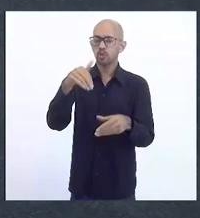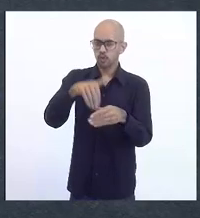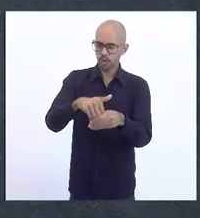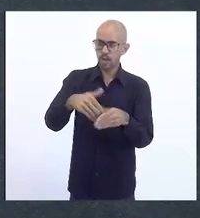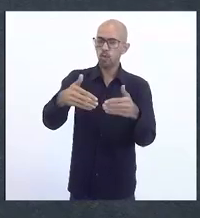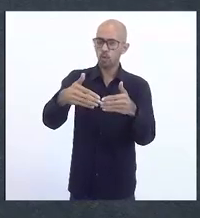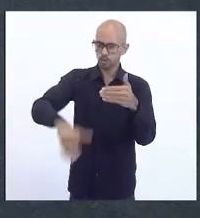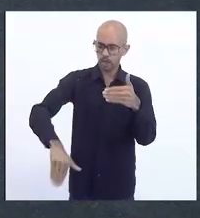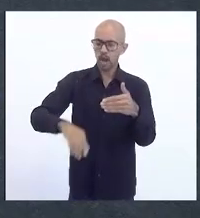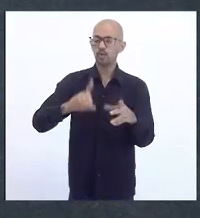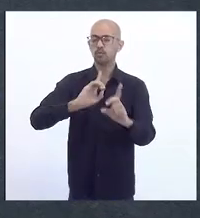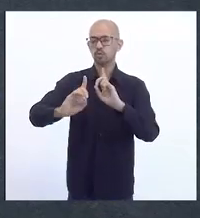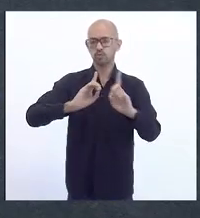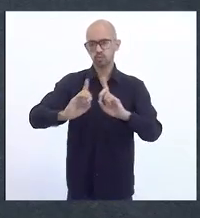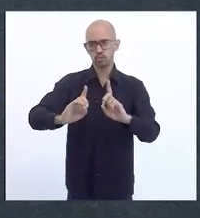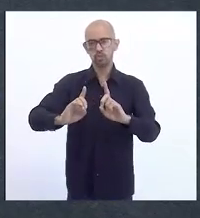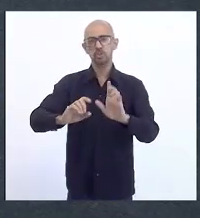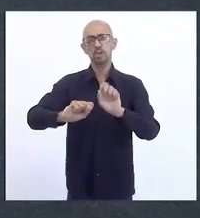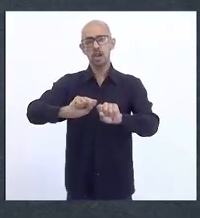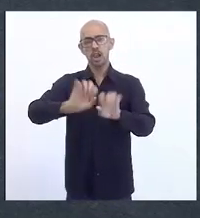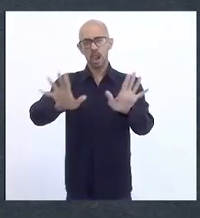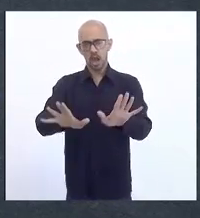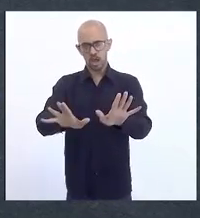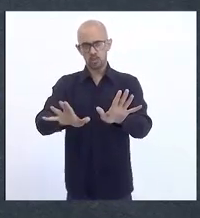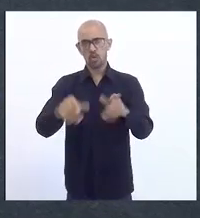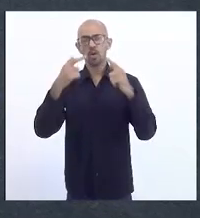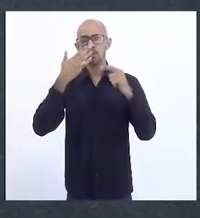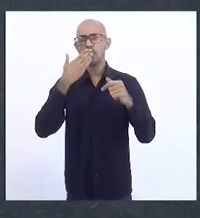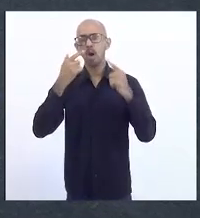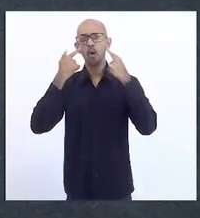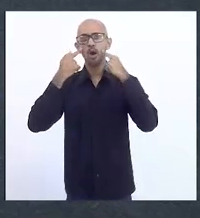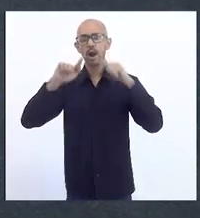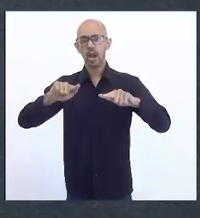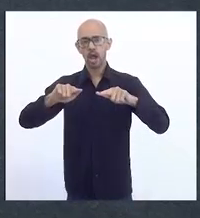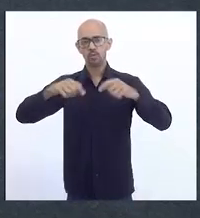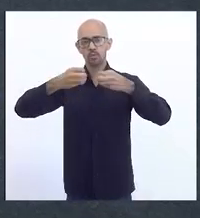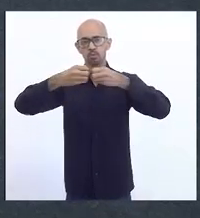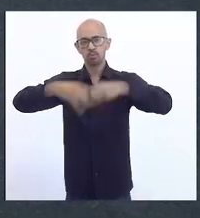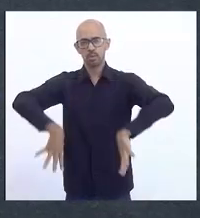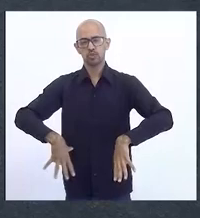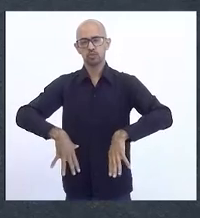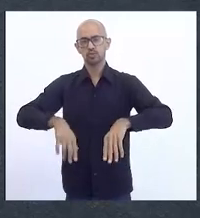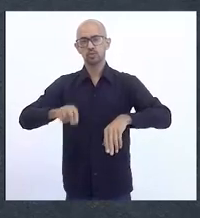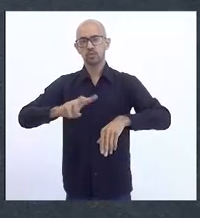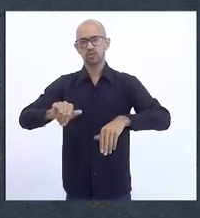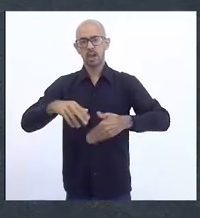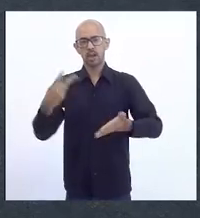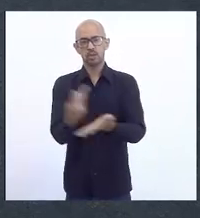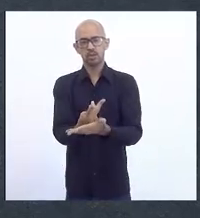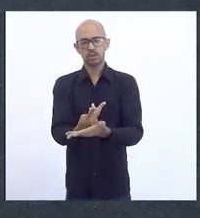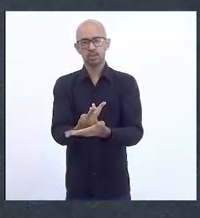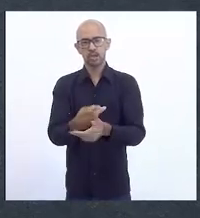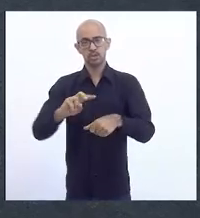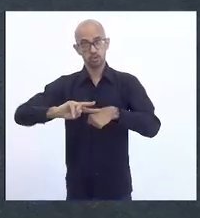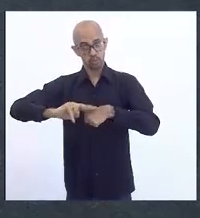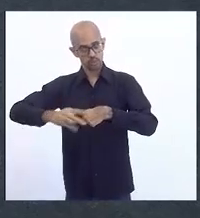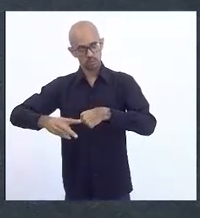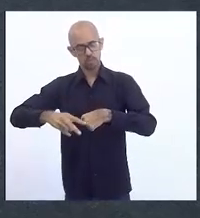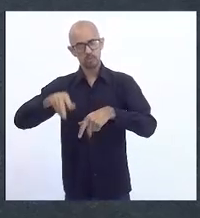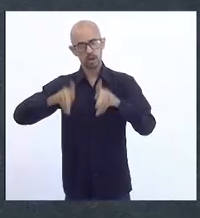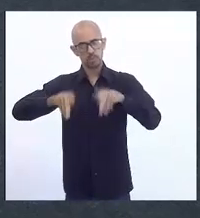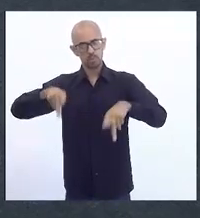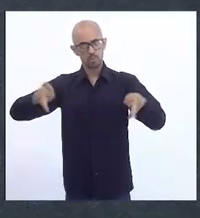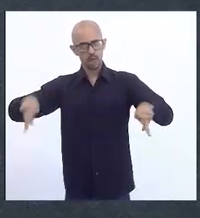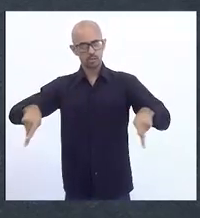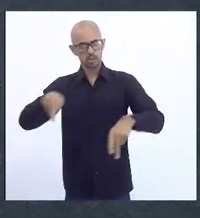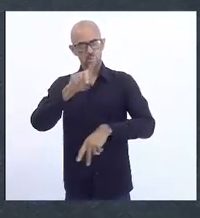matéria e mostrar claramente o grave prejuízo que isso trará para a população da nossa